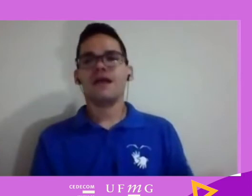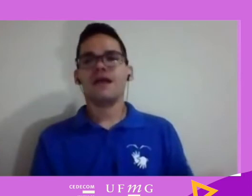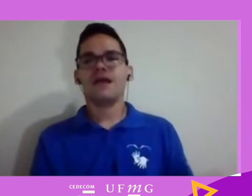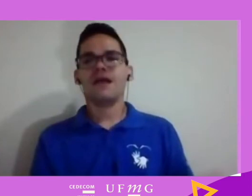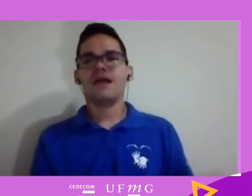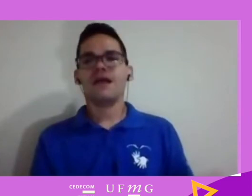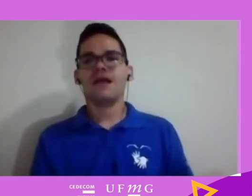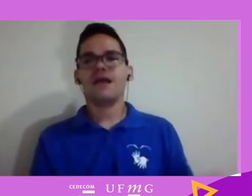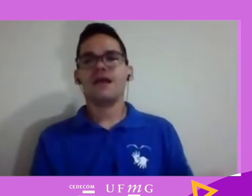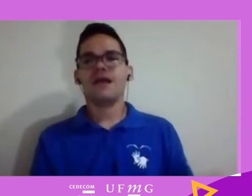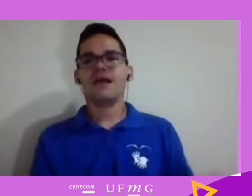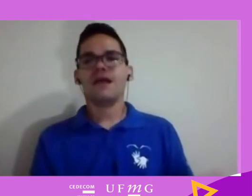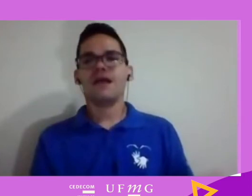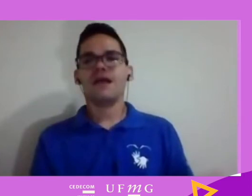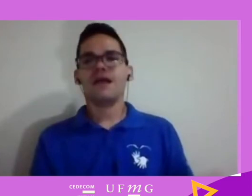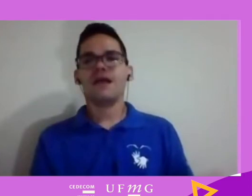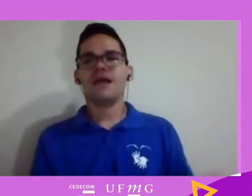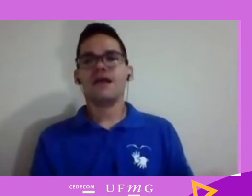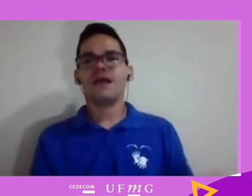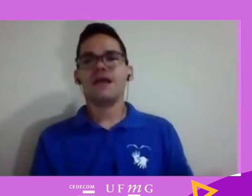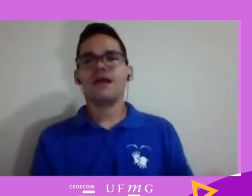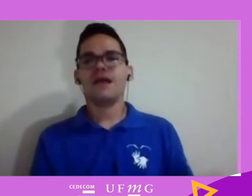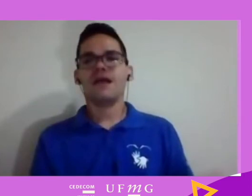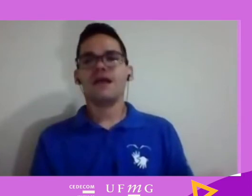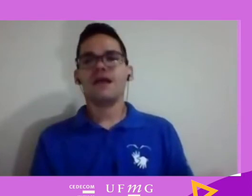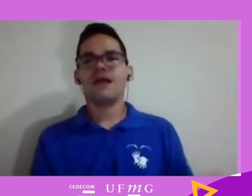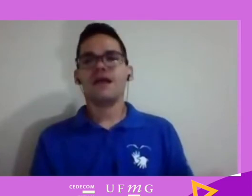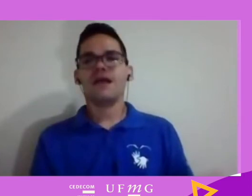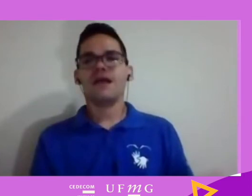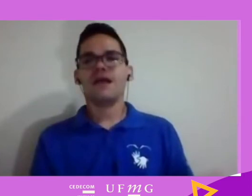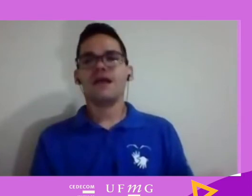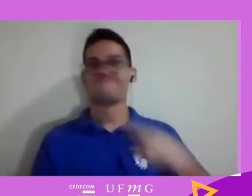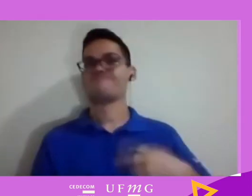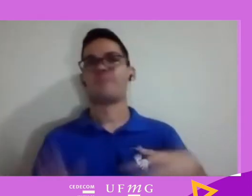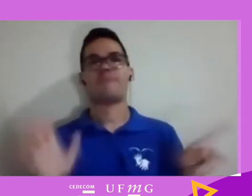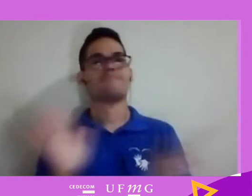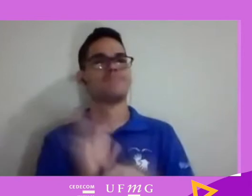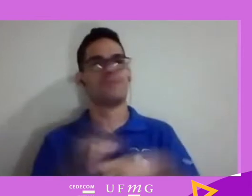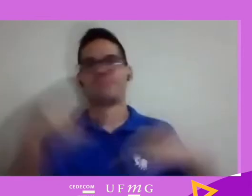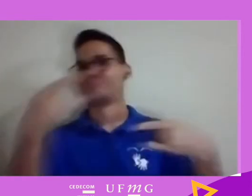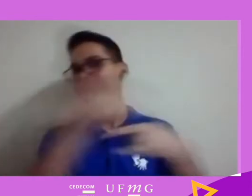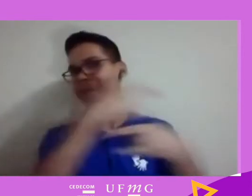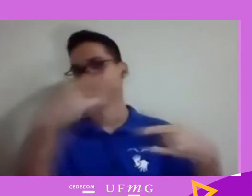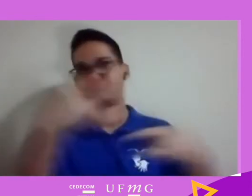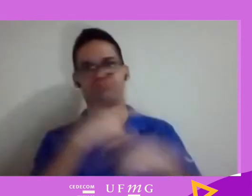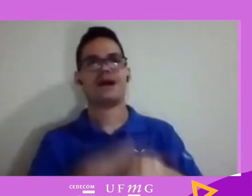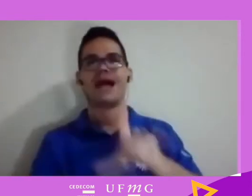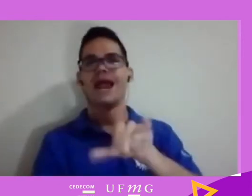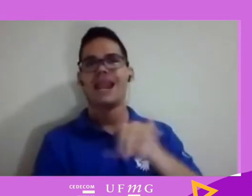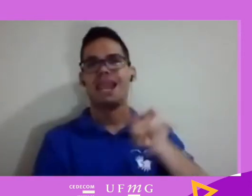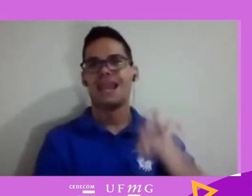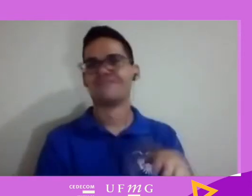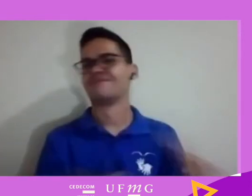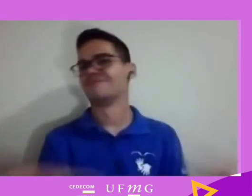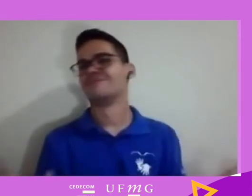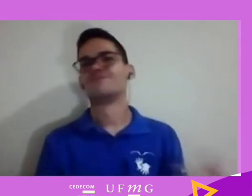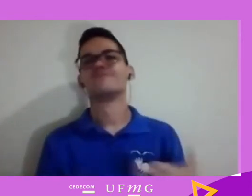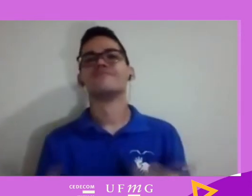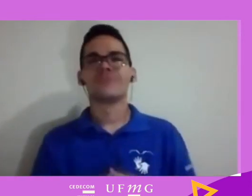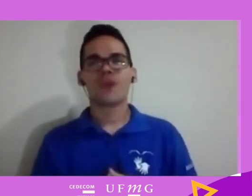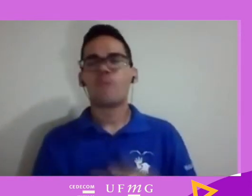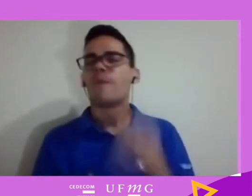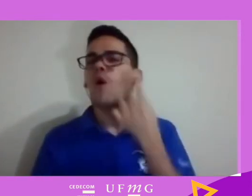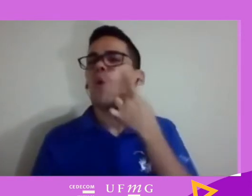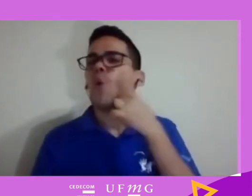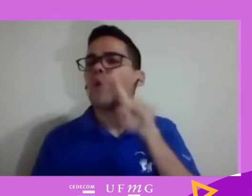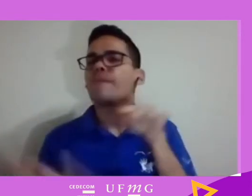Professora, a gente tem mais 8 minutos de conversa, porque como temos esse limite, né, da live de 1 hora do Instagram, a gente precisa finalizar antes